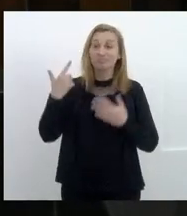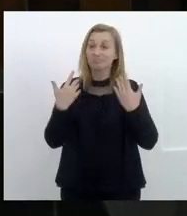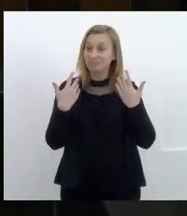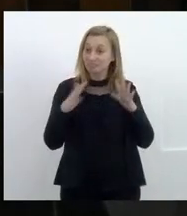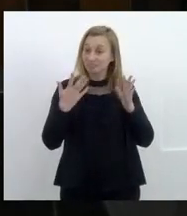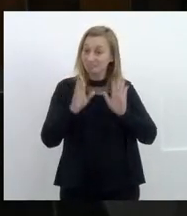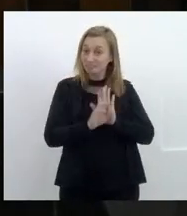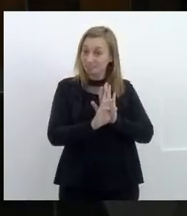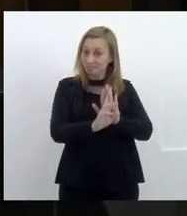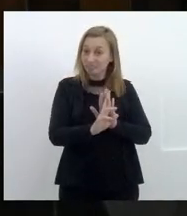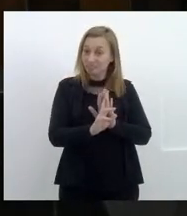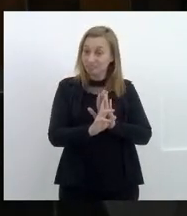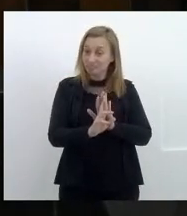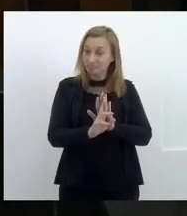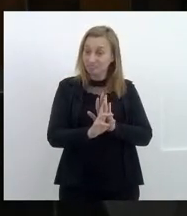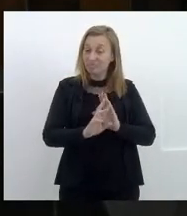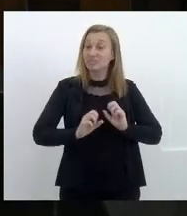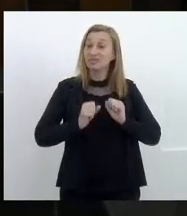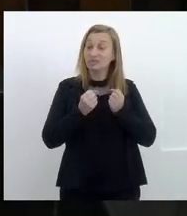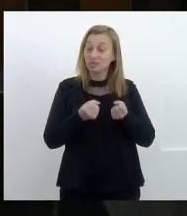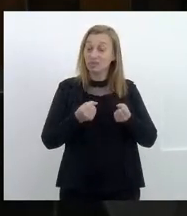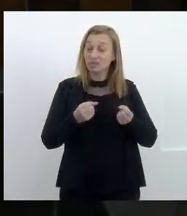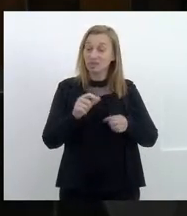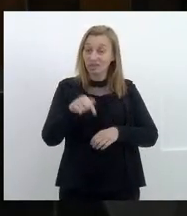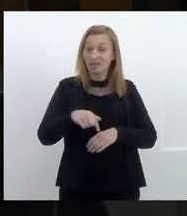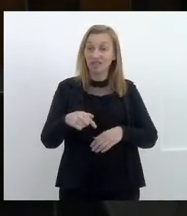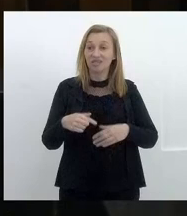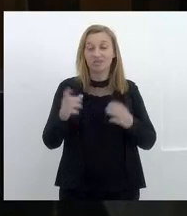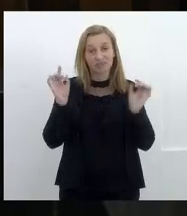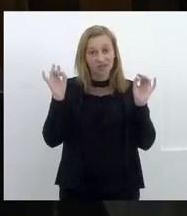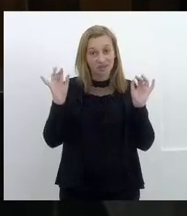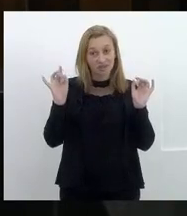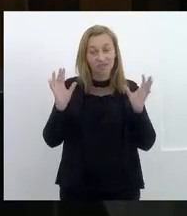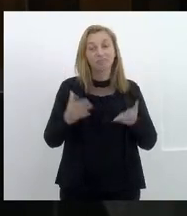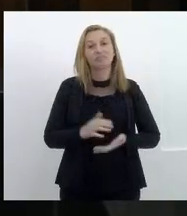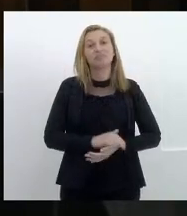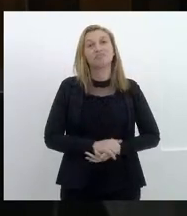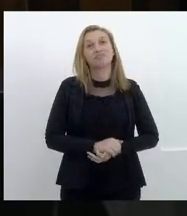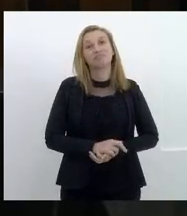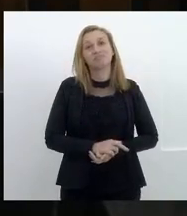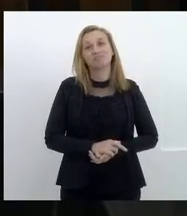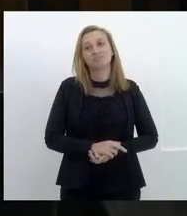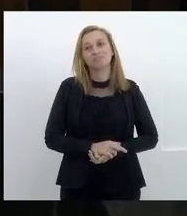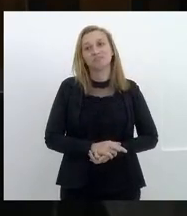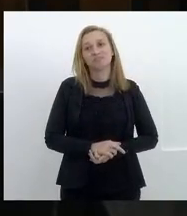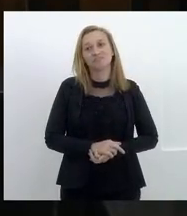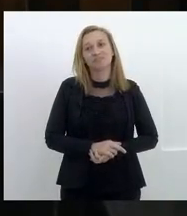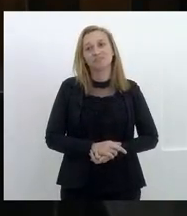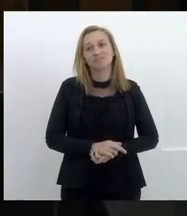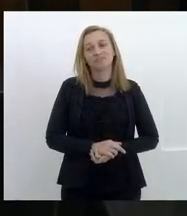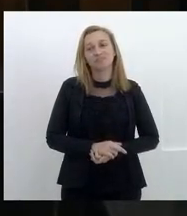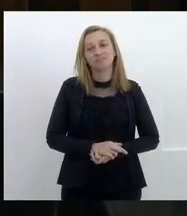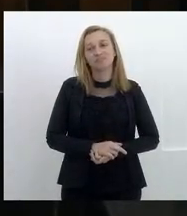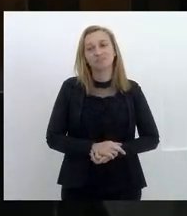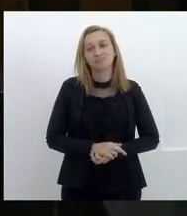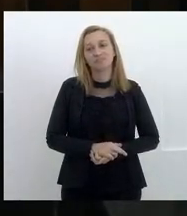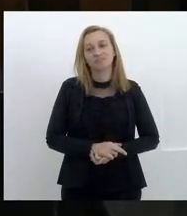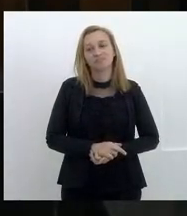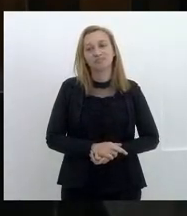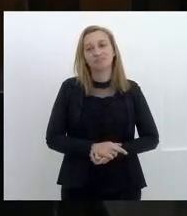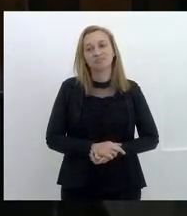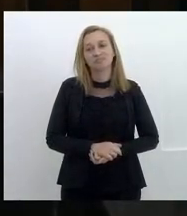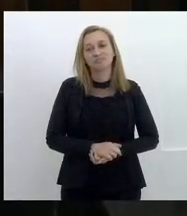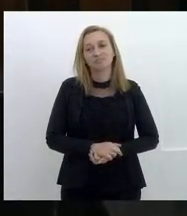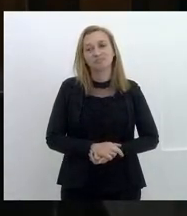representação da associação de defensores Defensores do que presente uma saudação especial eu queria imprimir